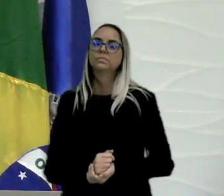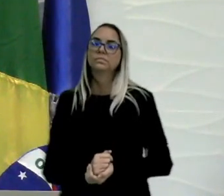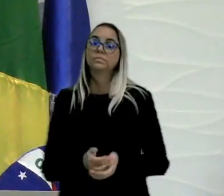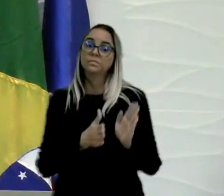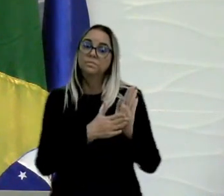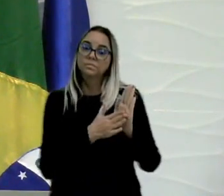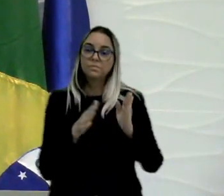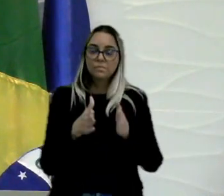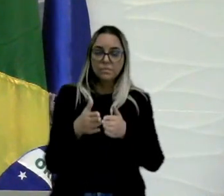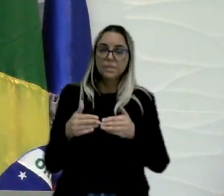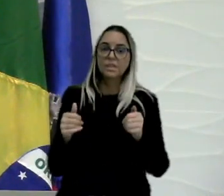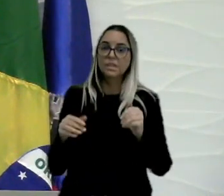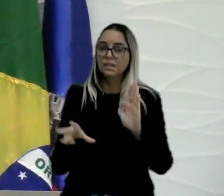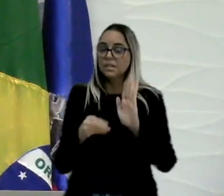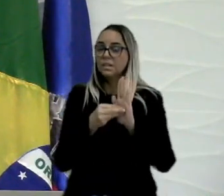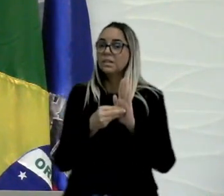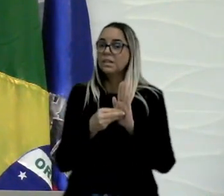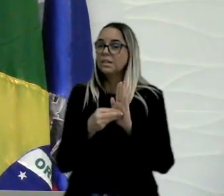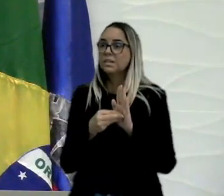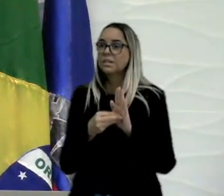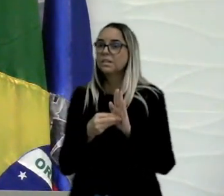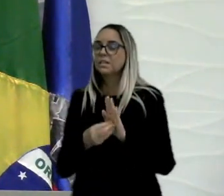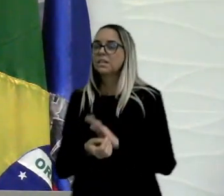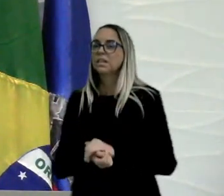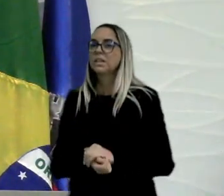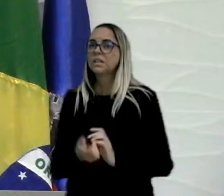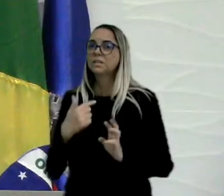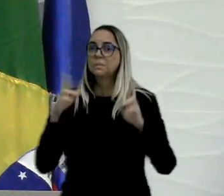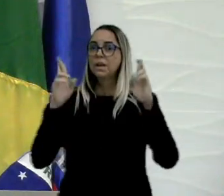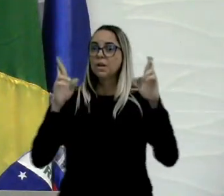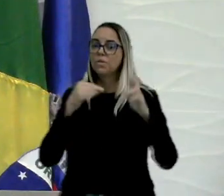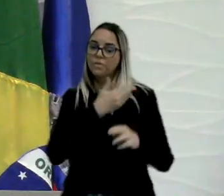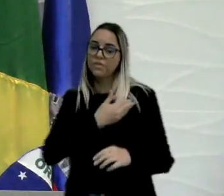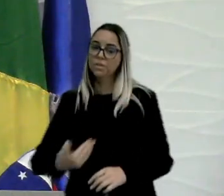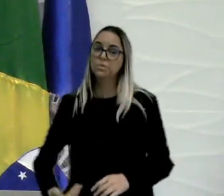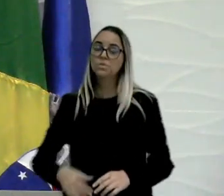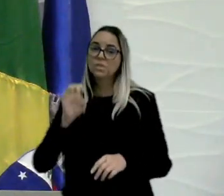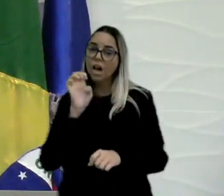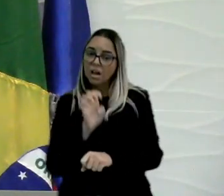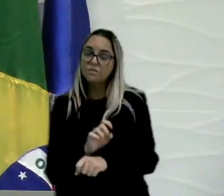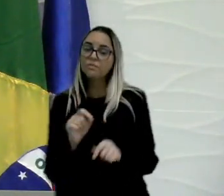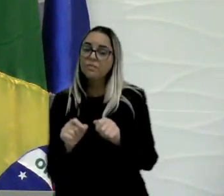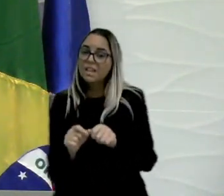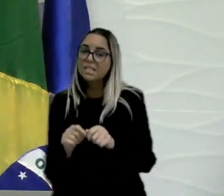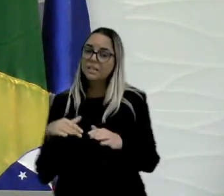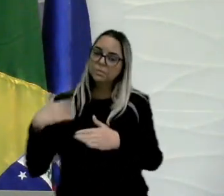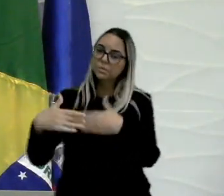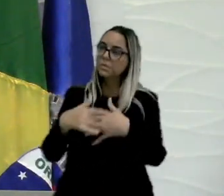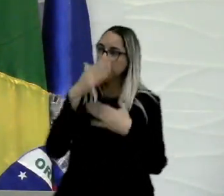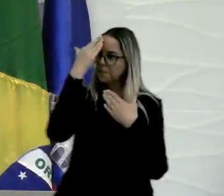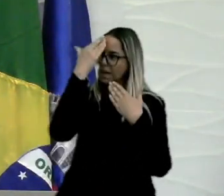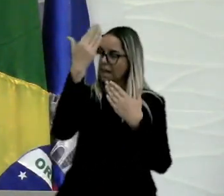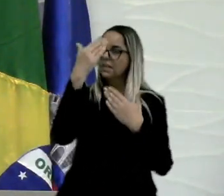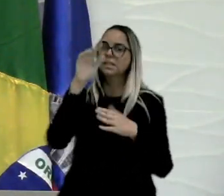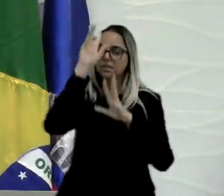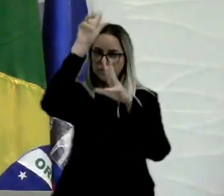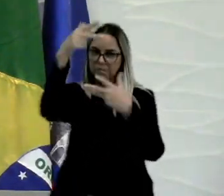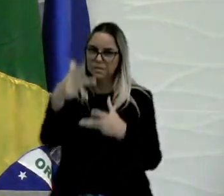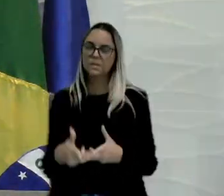o governo do estado faça isso é que nem vocês estão dizendo a gente tem que pensar sempre da frente Obrigado vossa